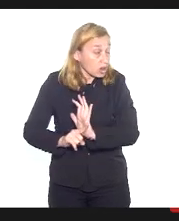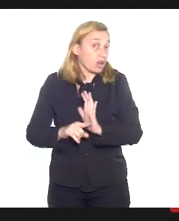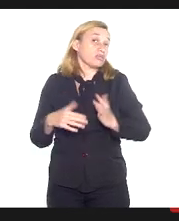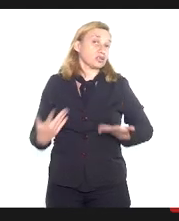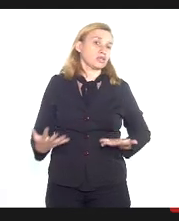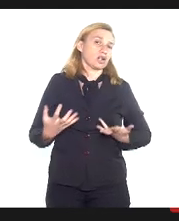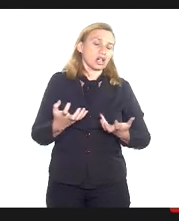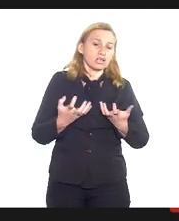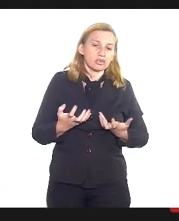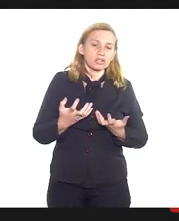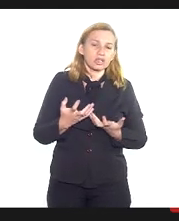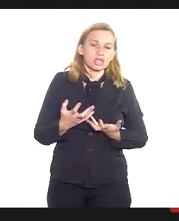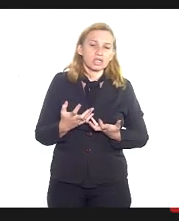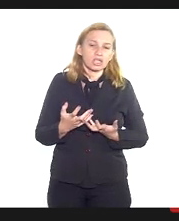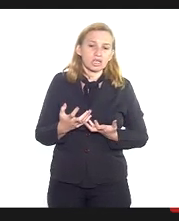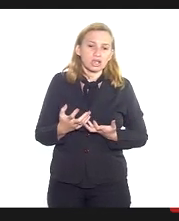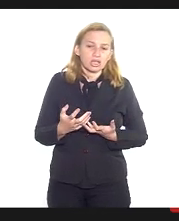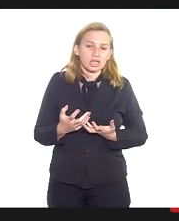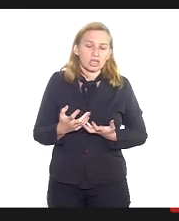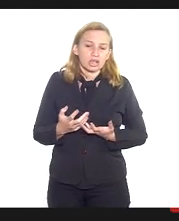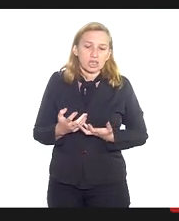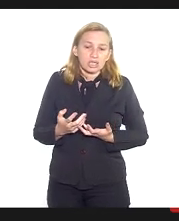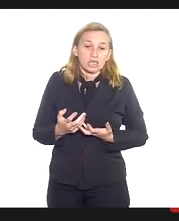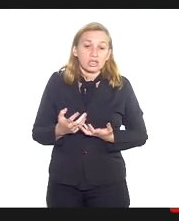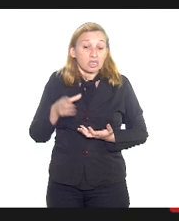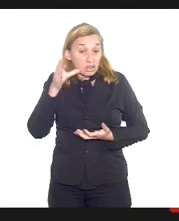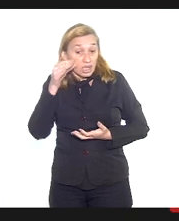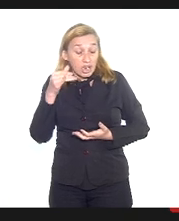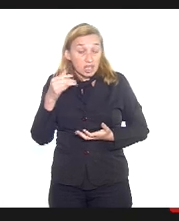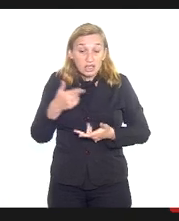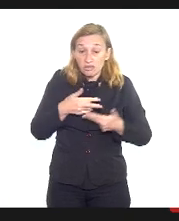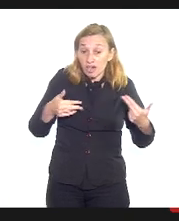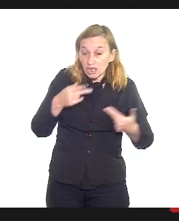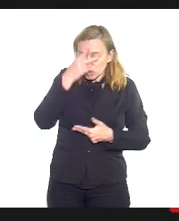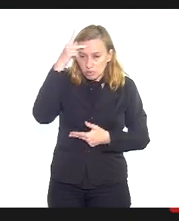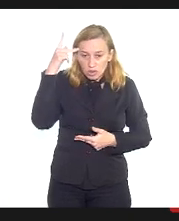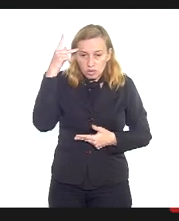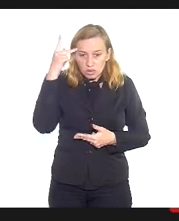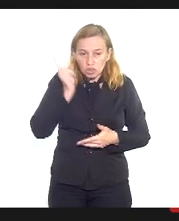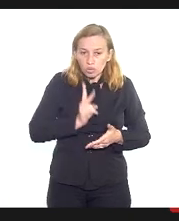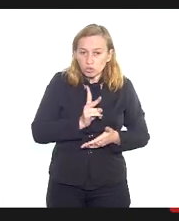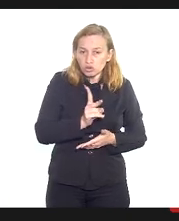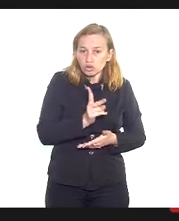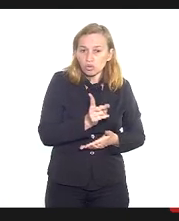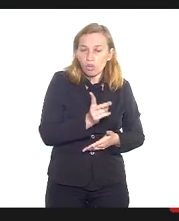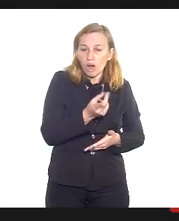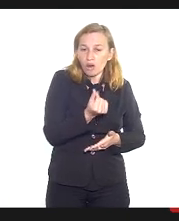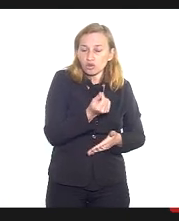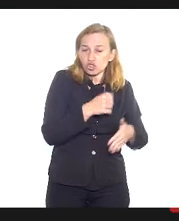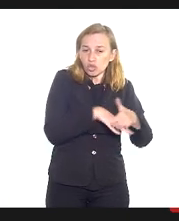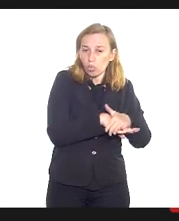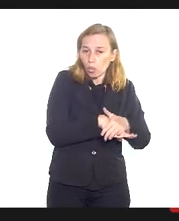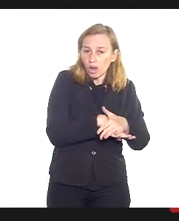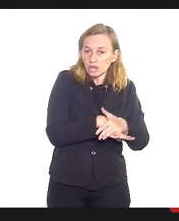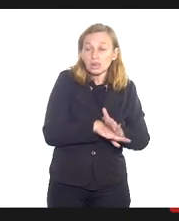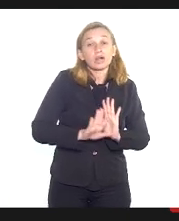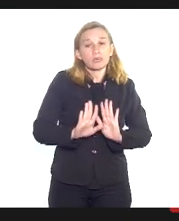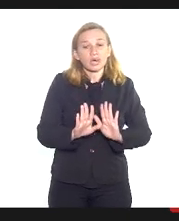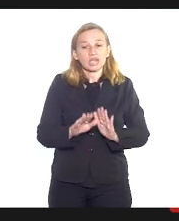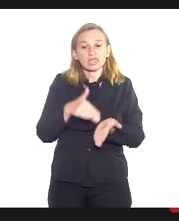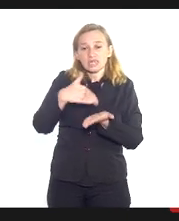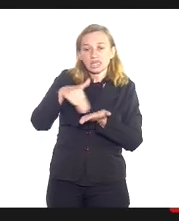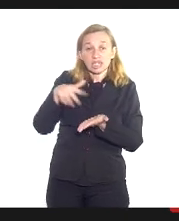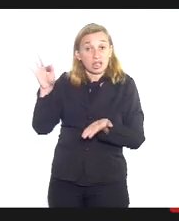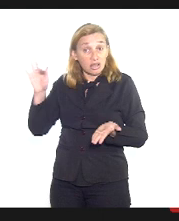eu gostaria que se fosse visto que interessa a muita gente manter o depósito judicial. E outro detalhe, para a Secretaria